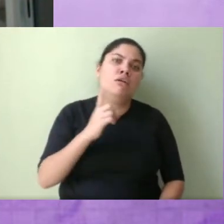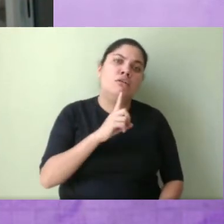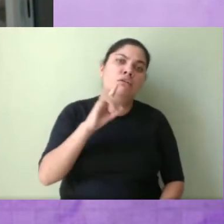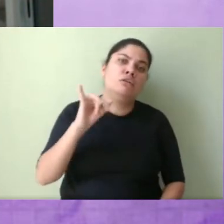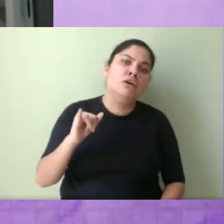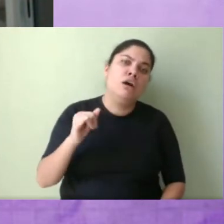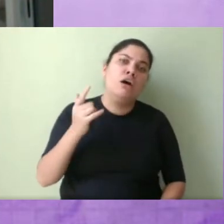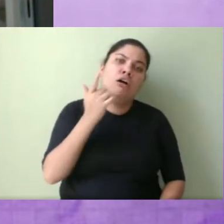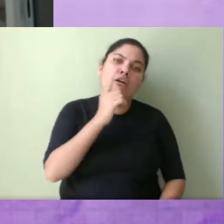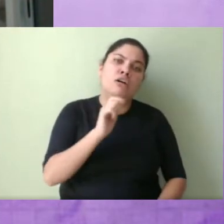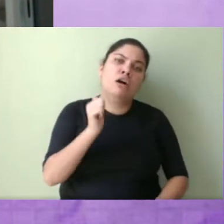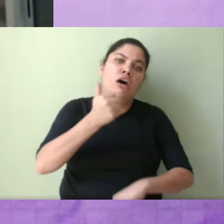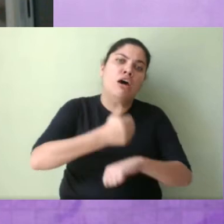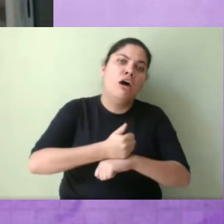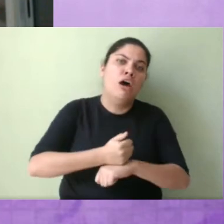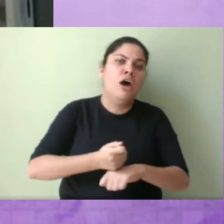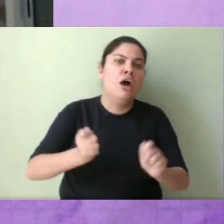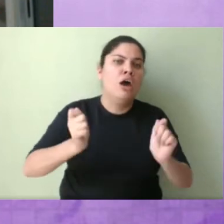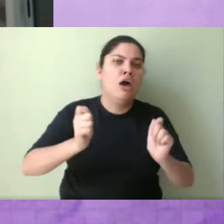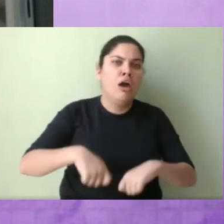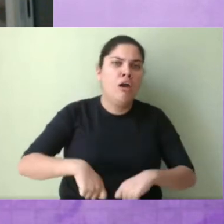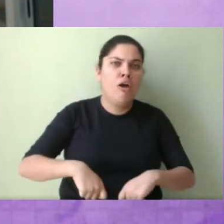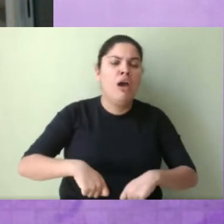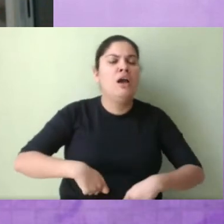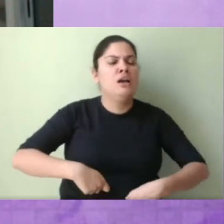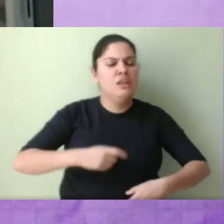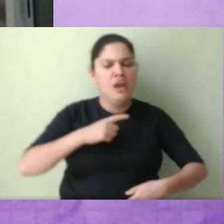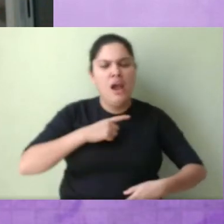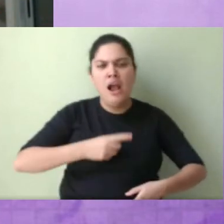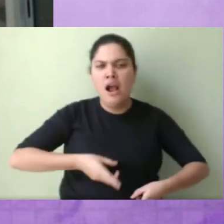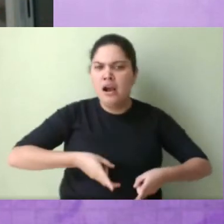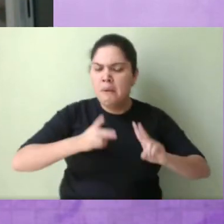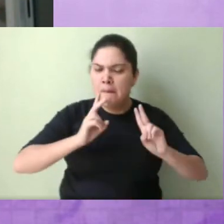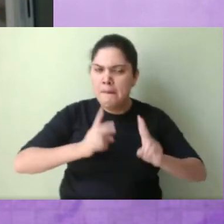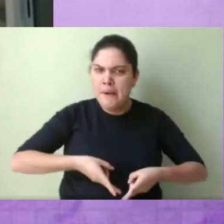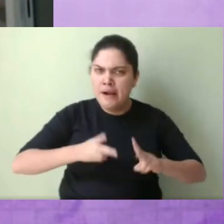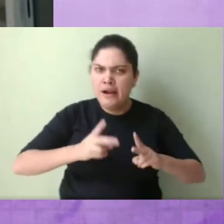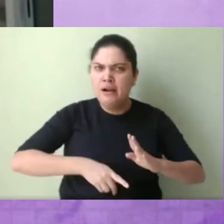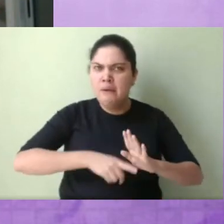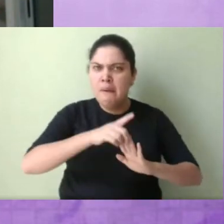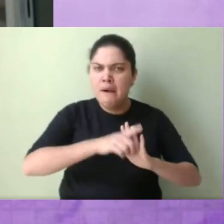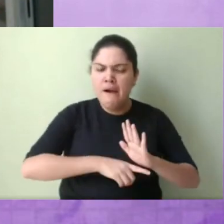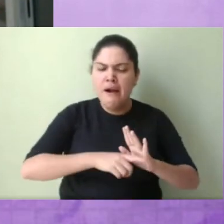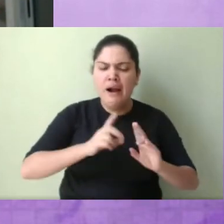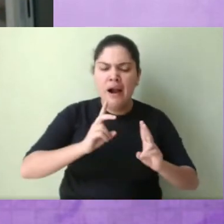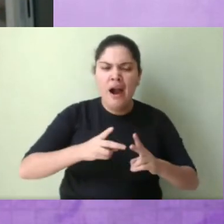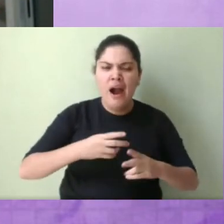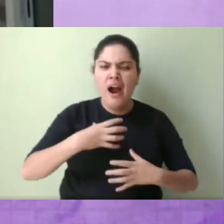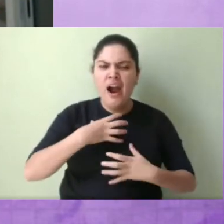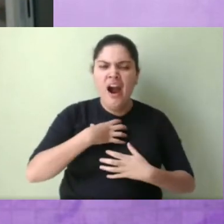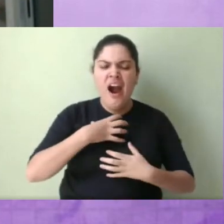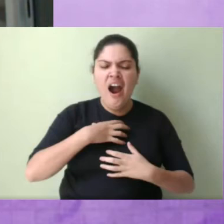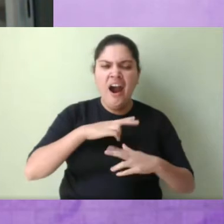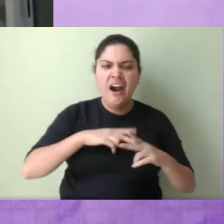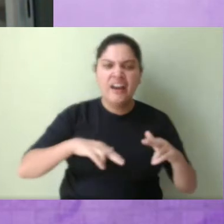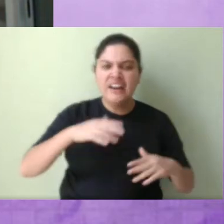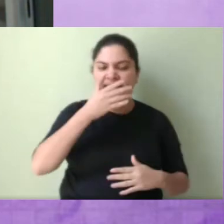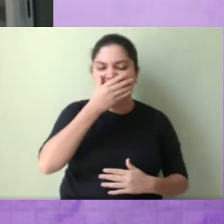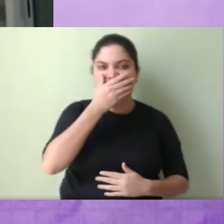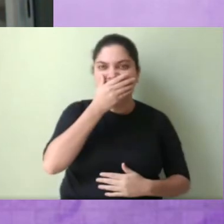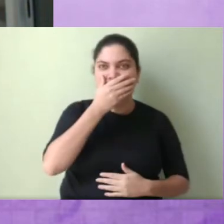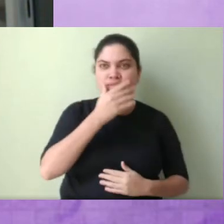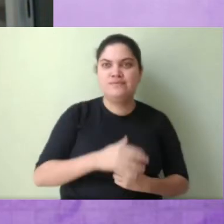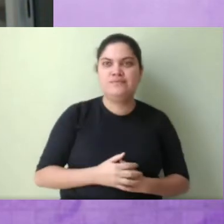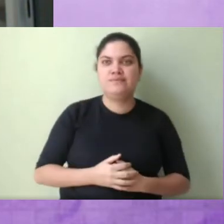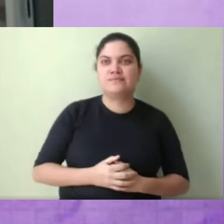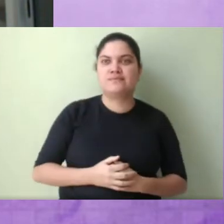colocou, que a gente não discute os direitos que são básicos, e parece que eles são tão óbvios, mas os filósofos dizem, né, que o óbvio